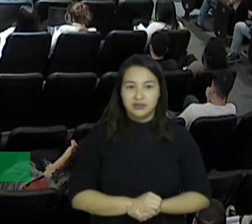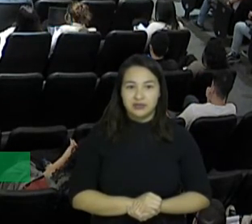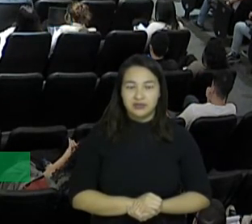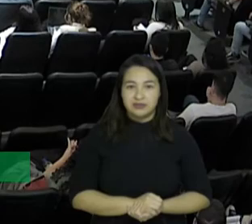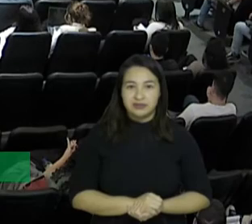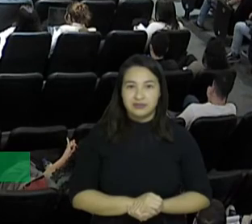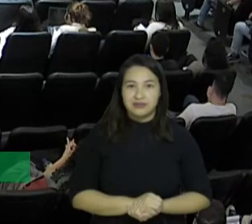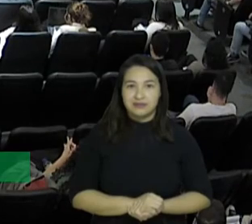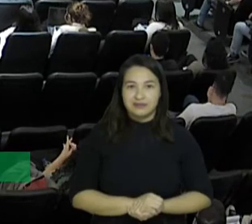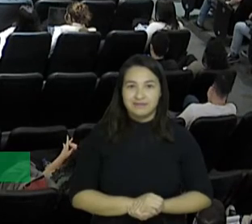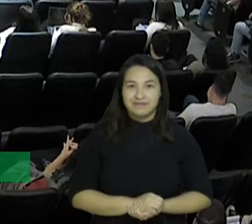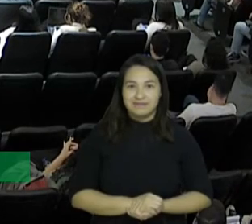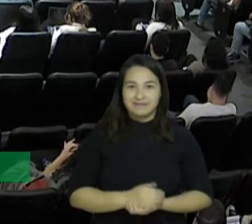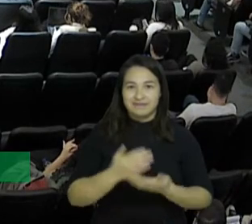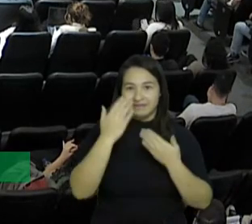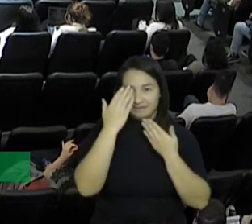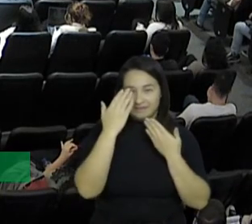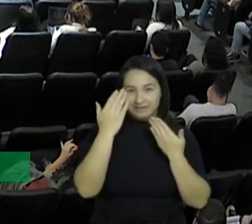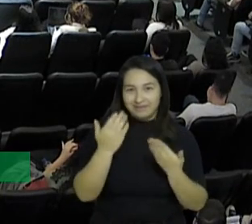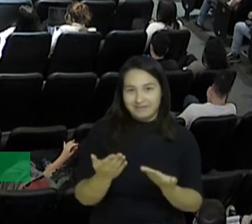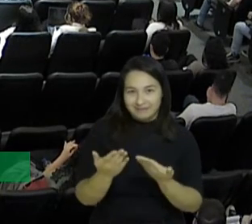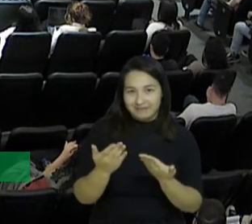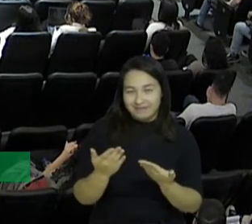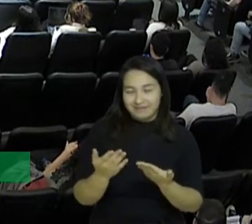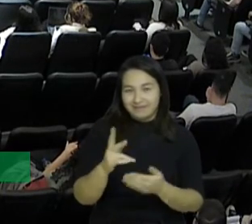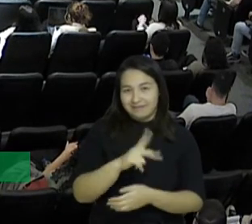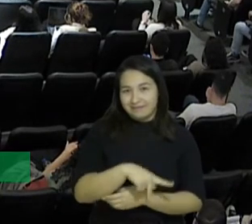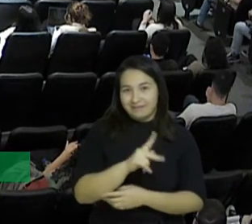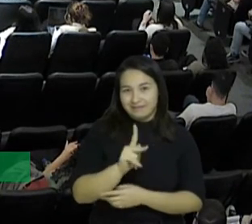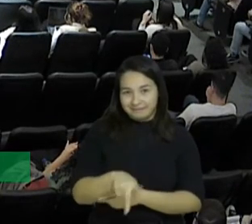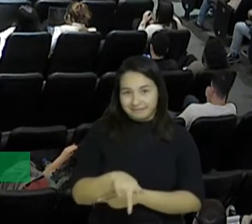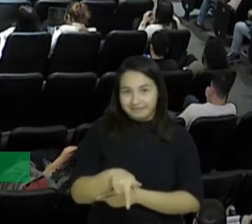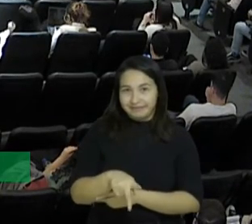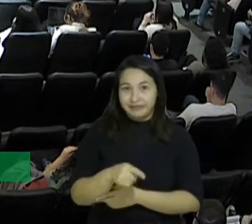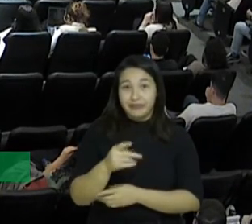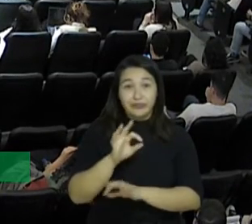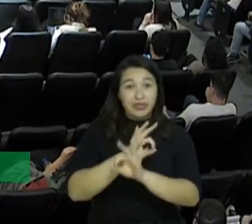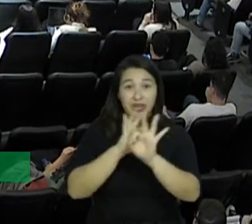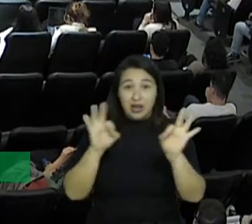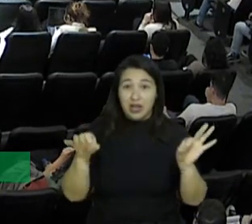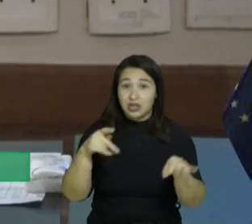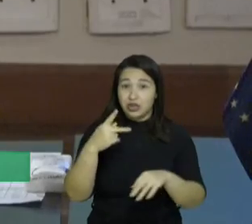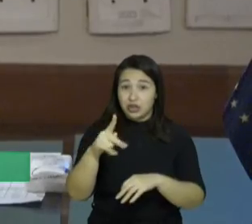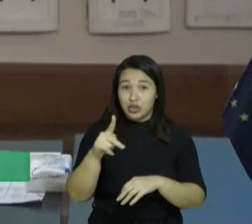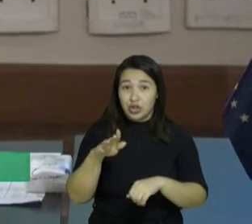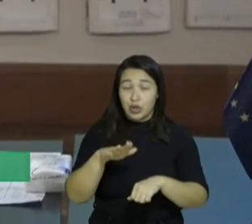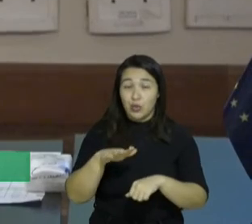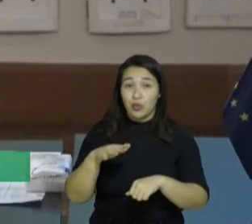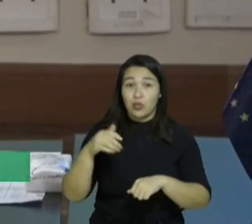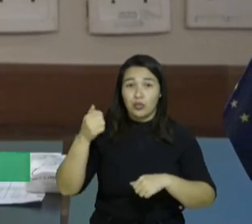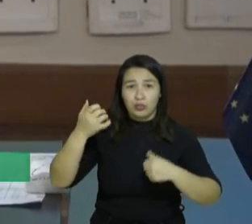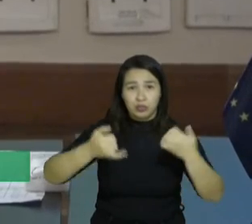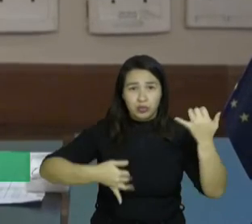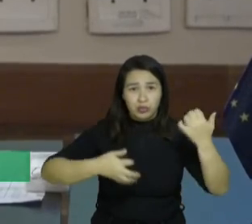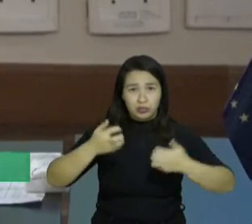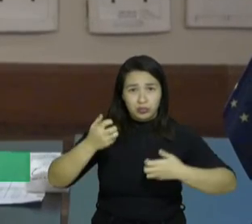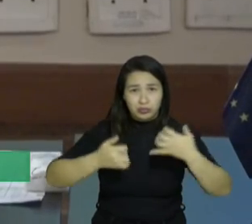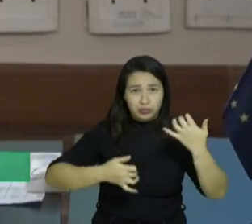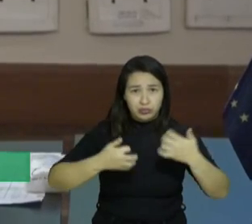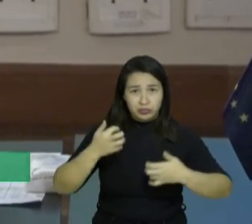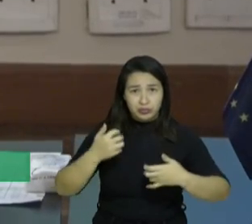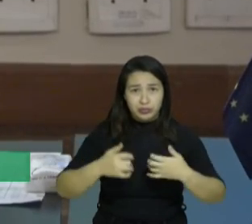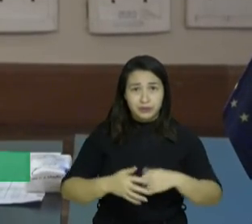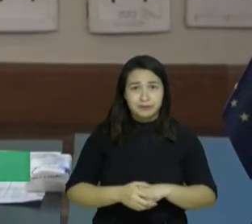bem muito obrigada dilvo casagranda excelente sua apresentação realmente o cenário de proteína e proteína